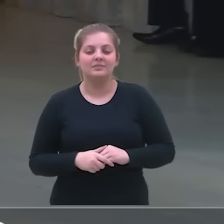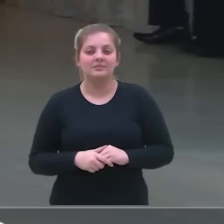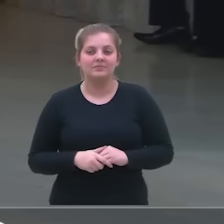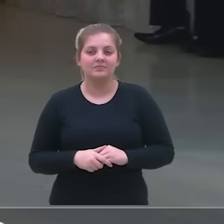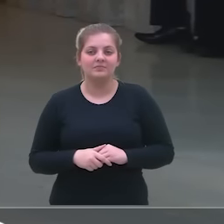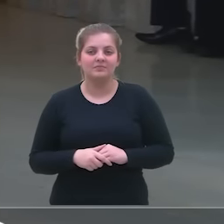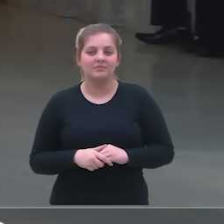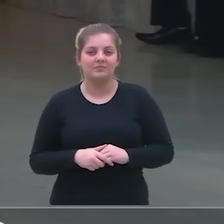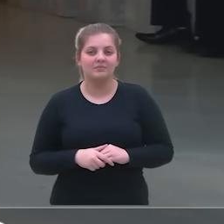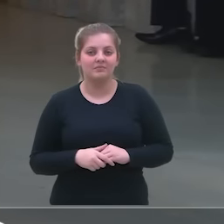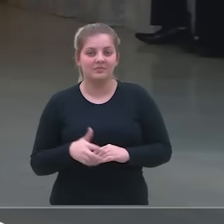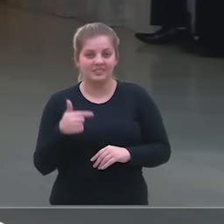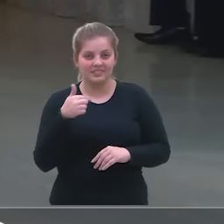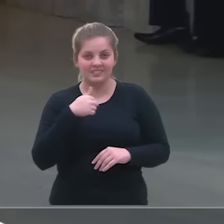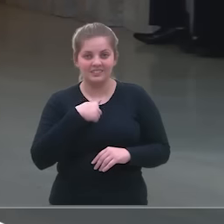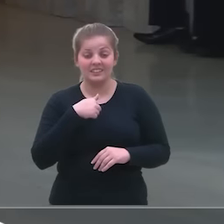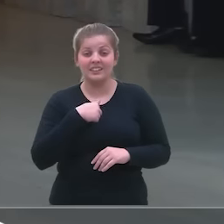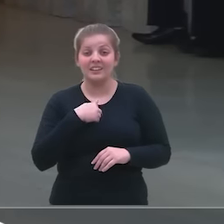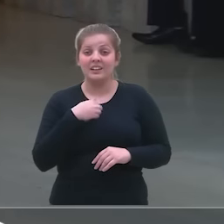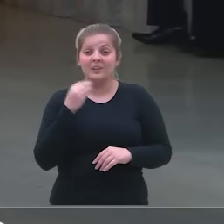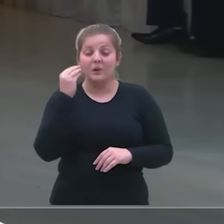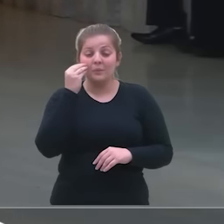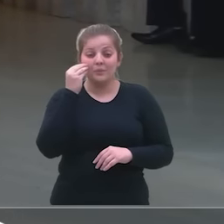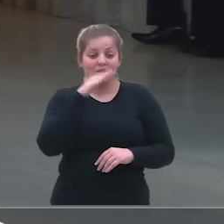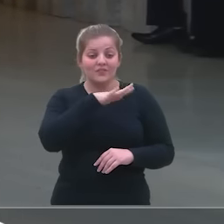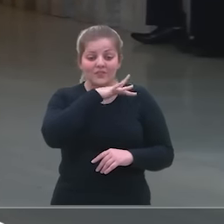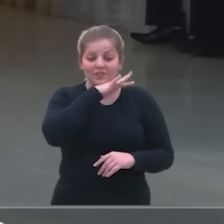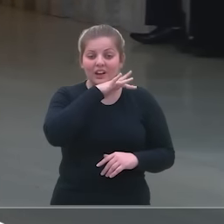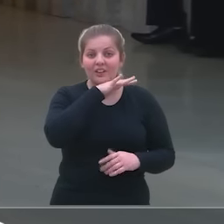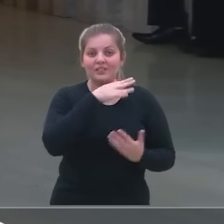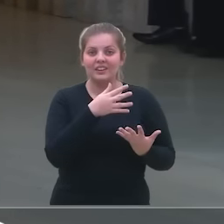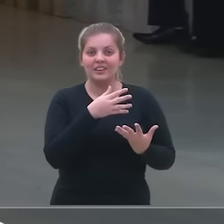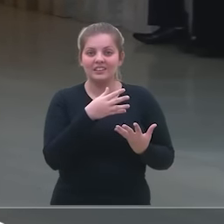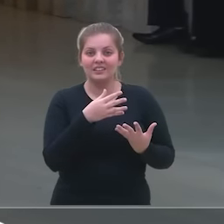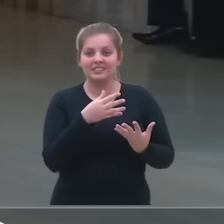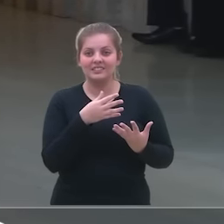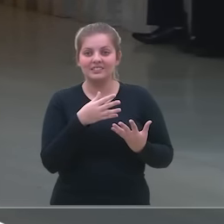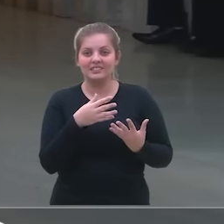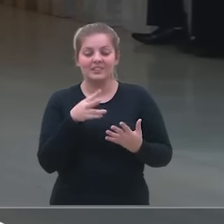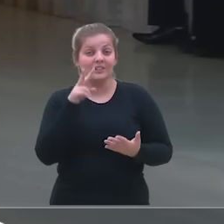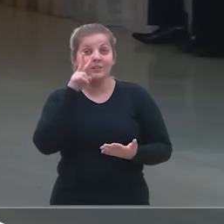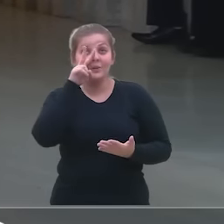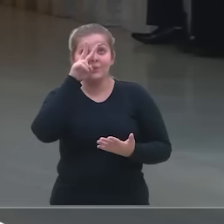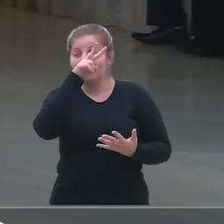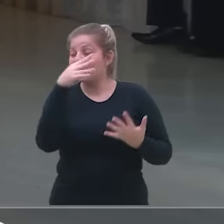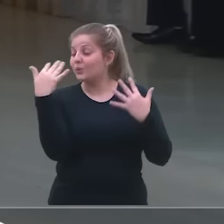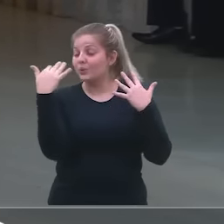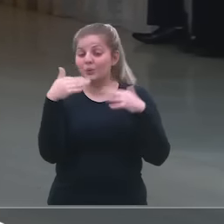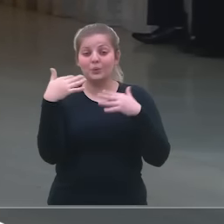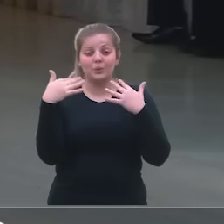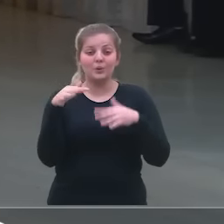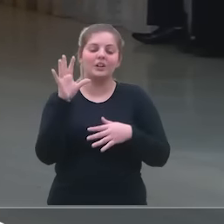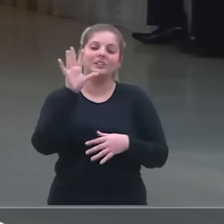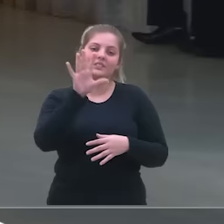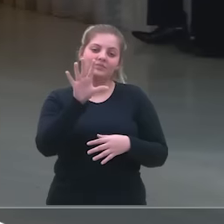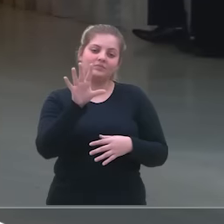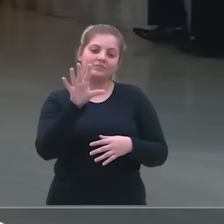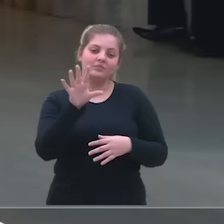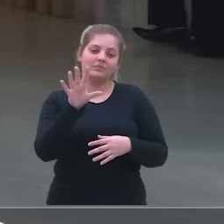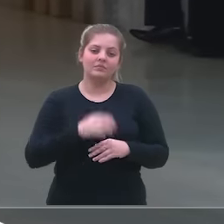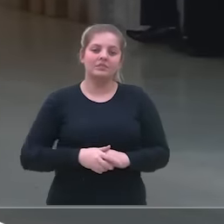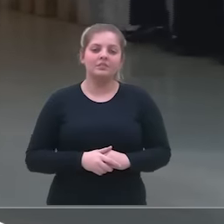graça eu aproveito da tua fraqueza gente que coisa forte isto e